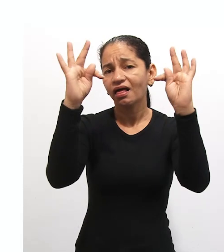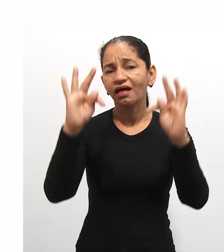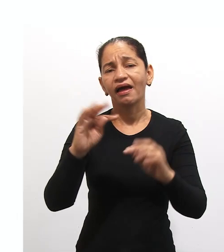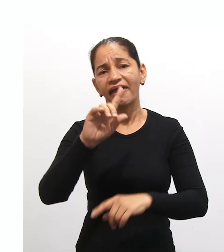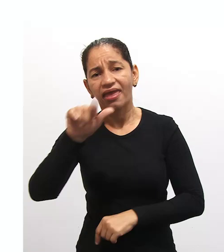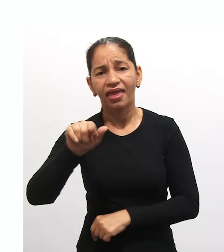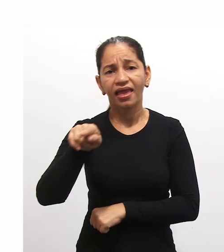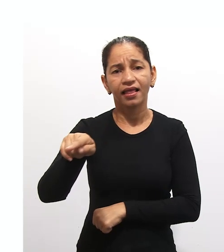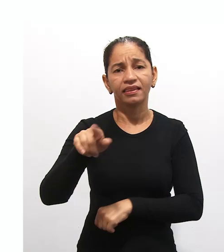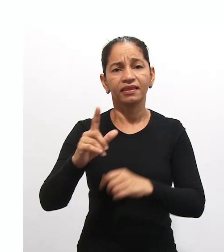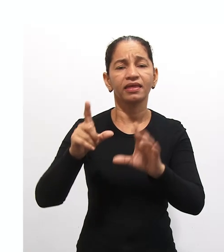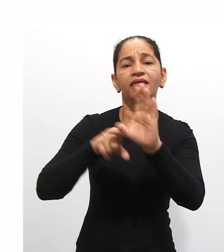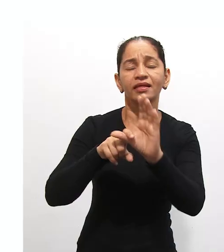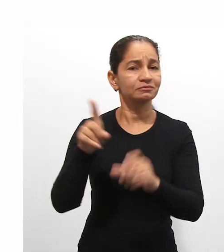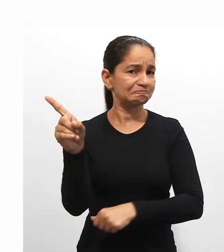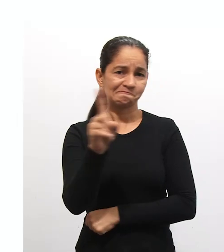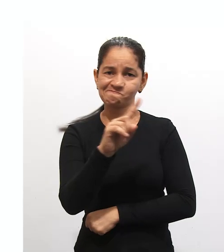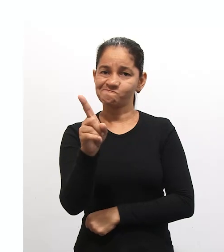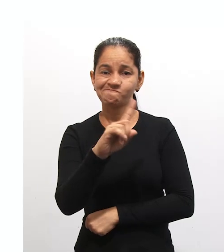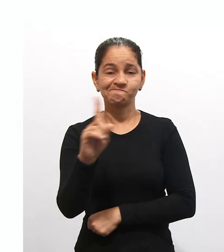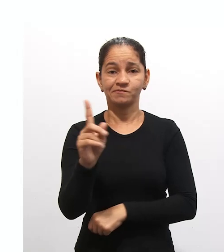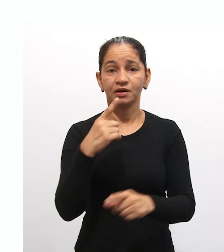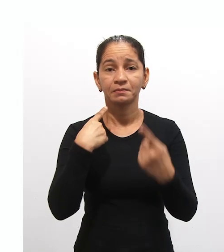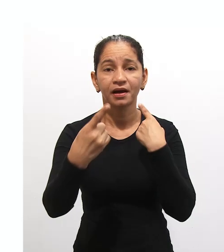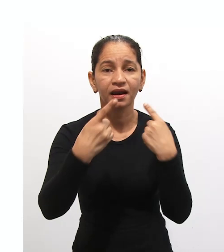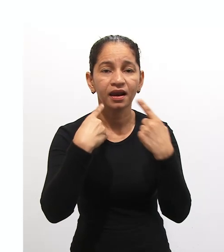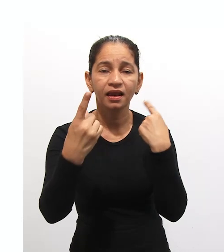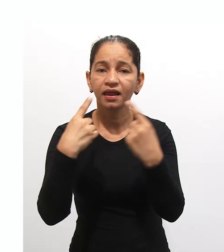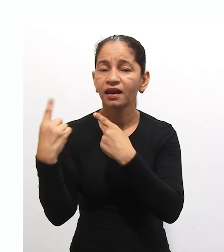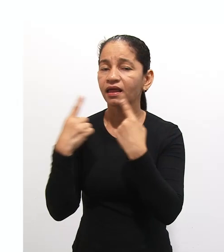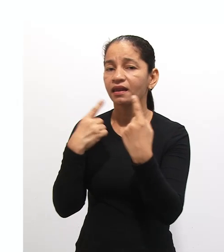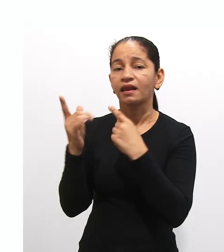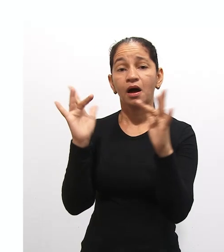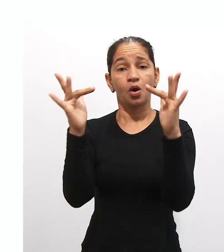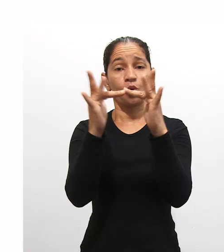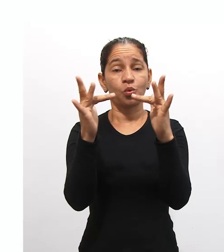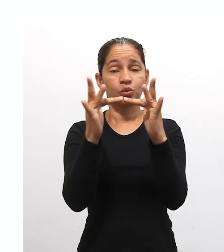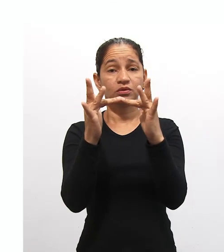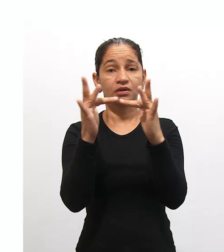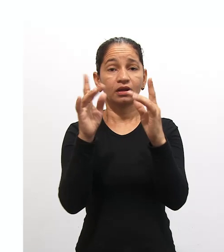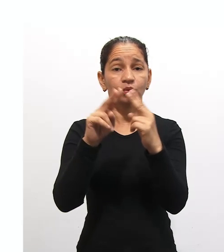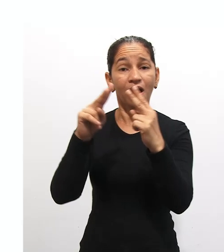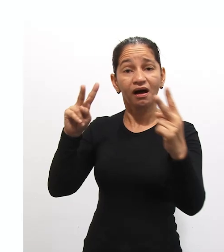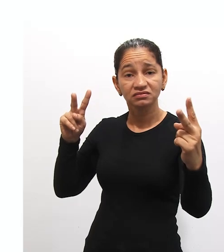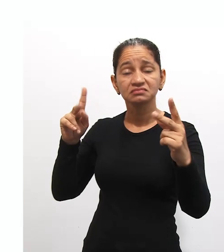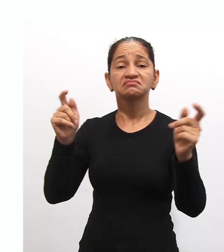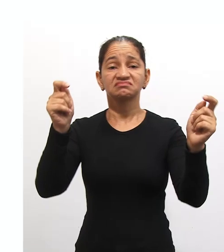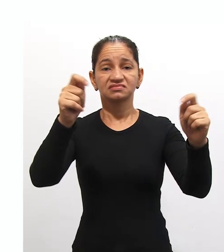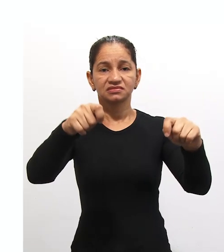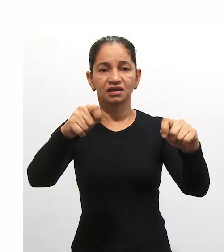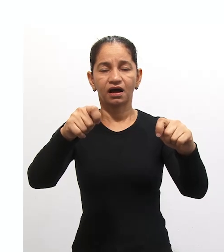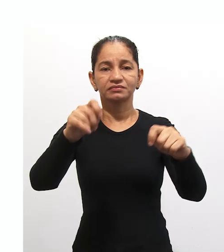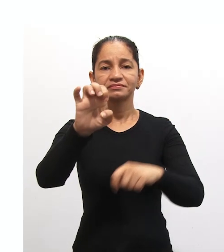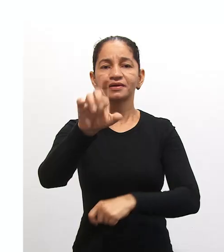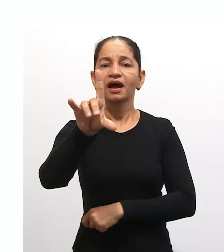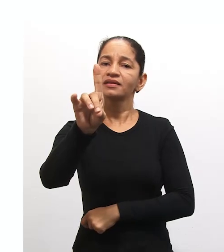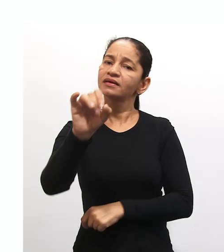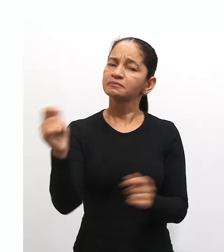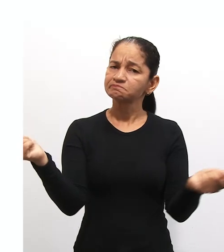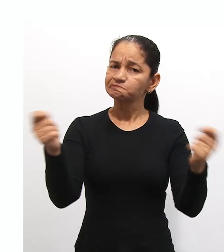viabilizem o ensino e o diálogo humano, que constrói significado na aprendizagem. A gestão ela deve